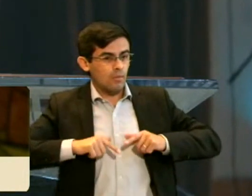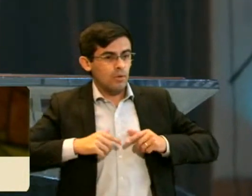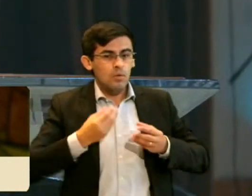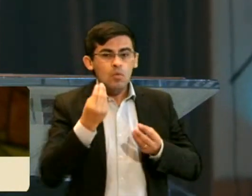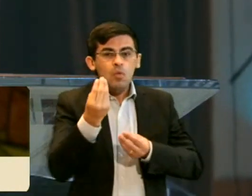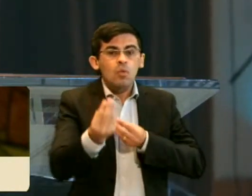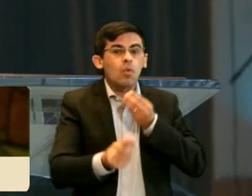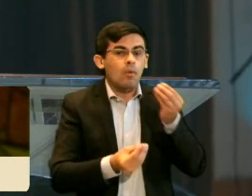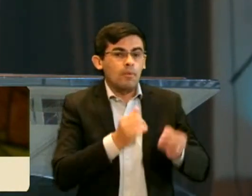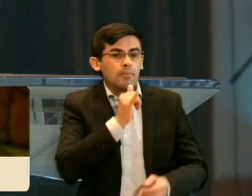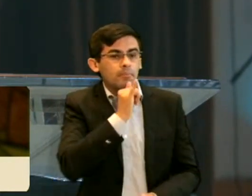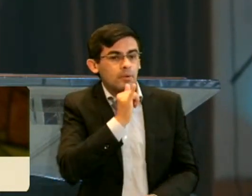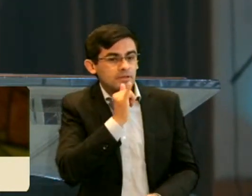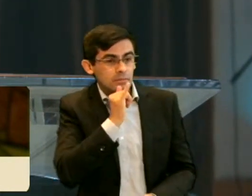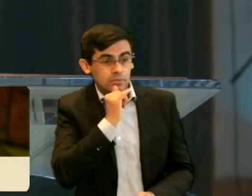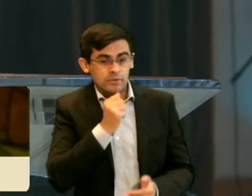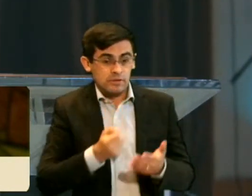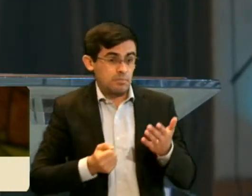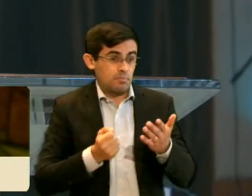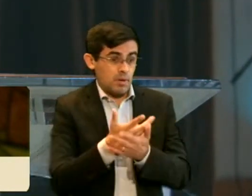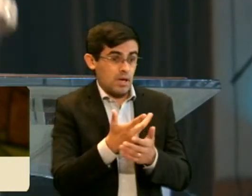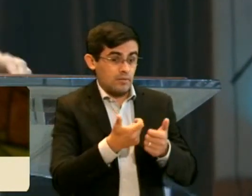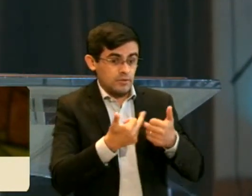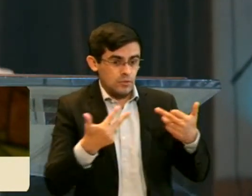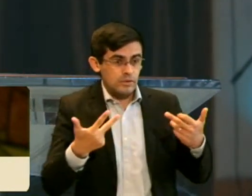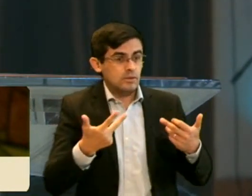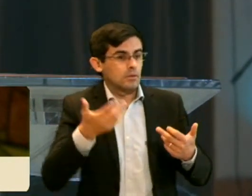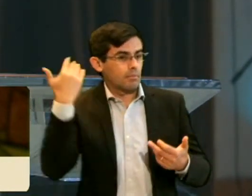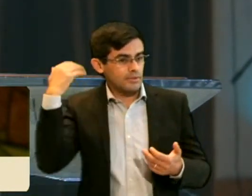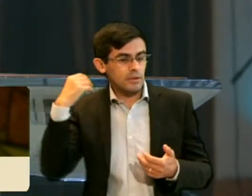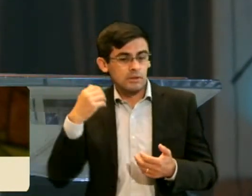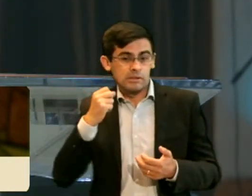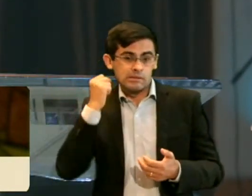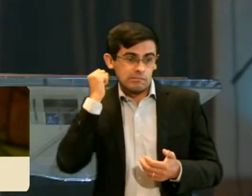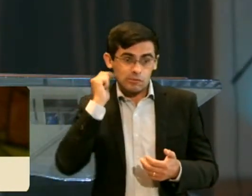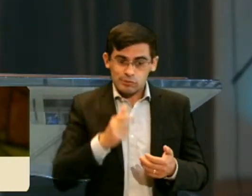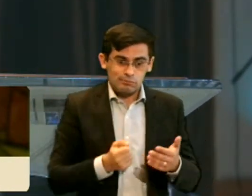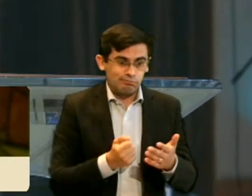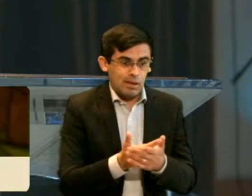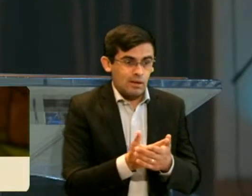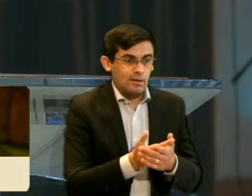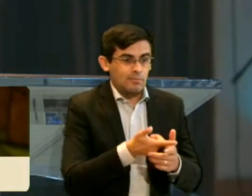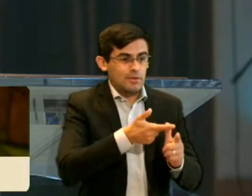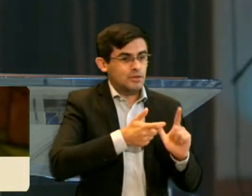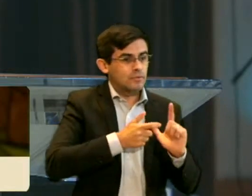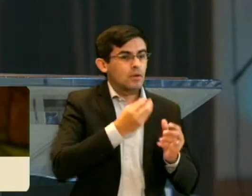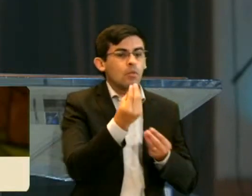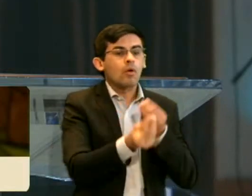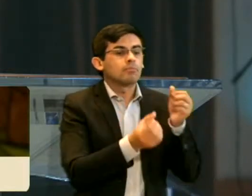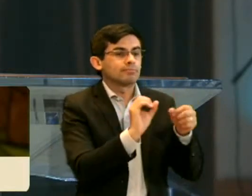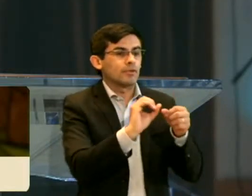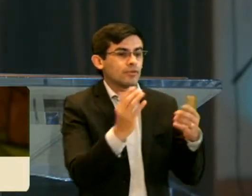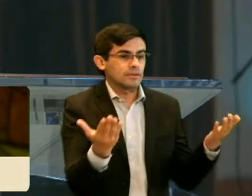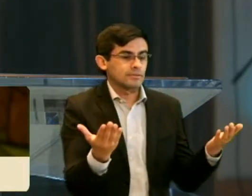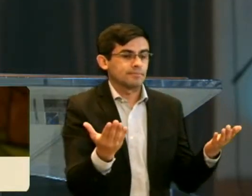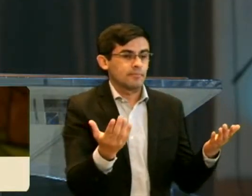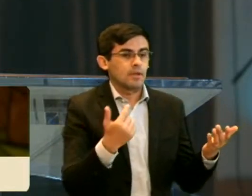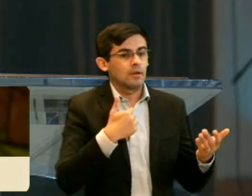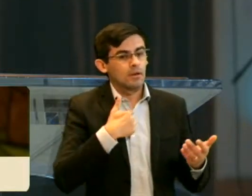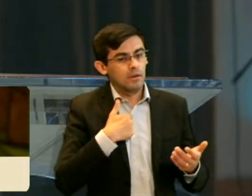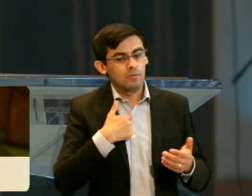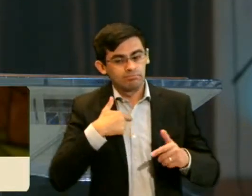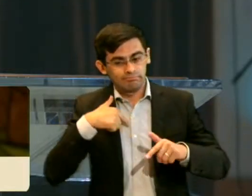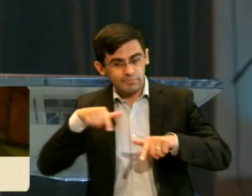maneira de se pagar a dívida era a escravidão. Se eu não consigo pagar, como é que eu faço? Eu